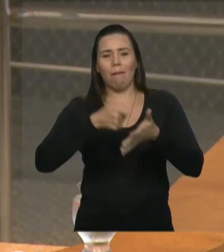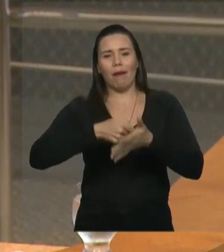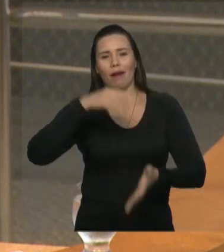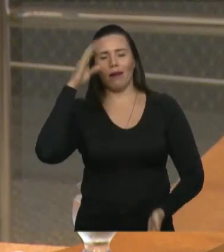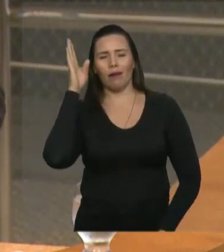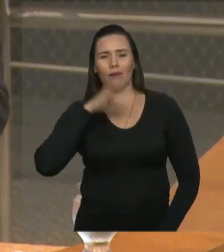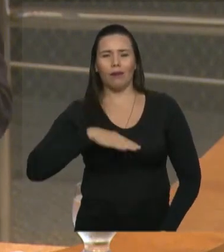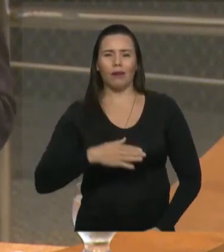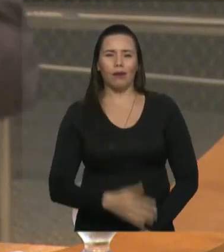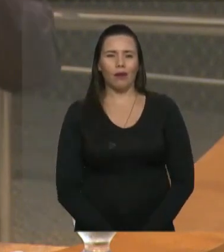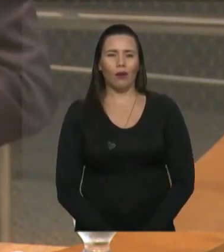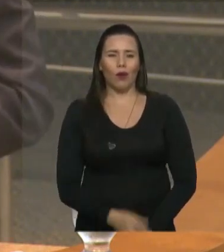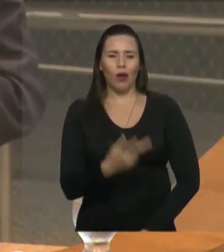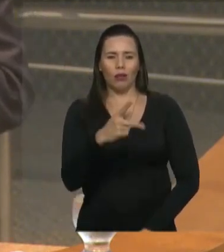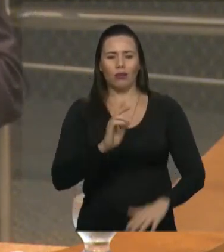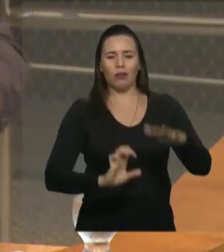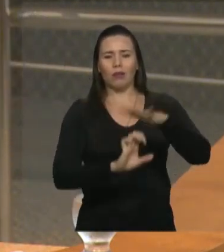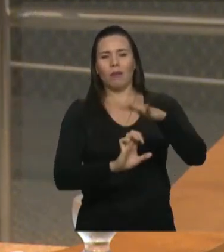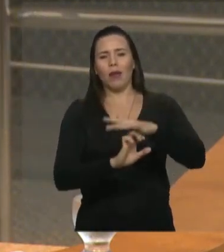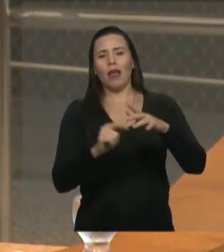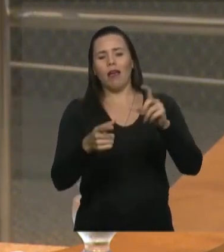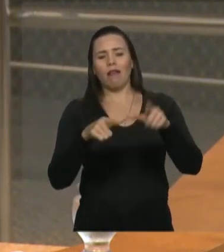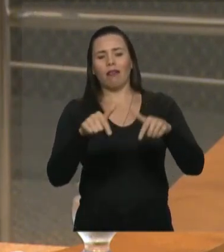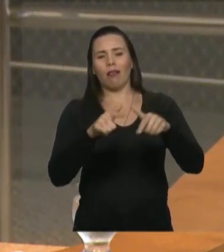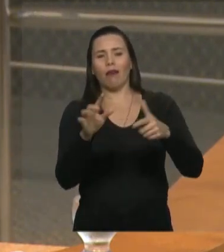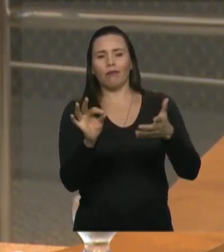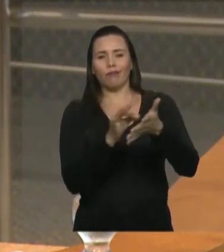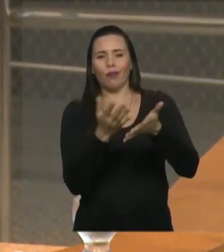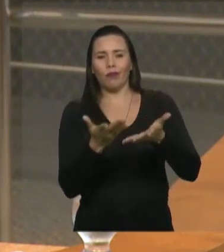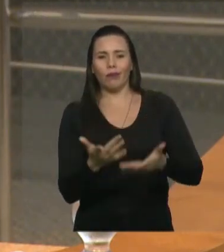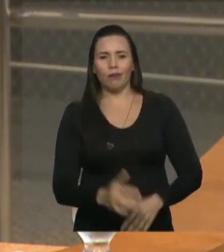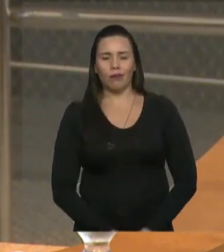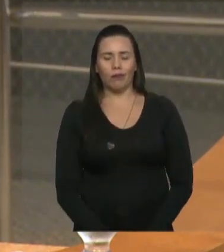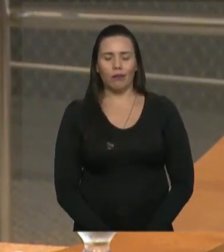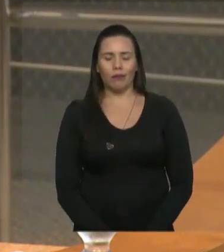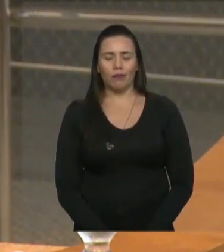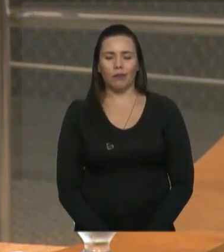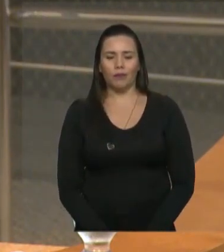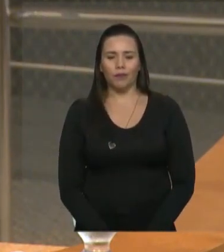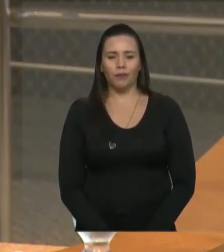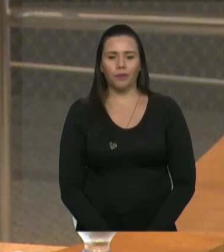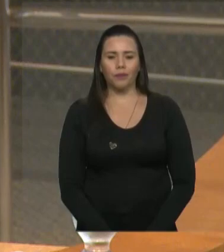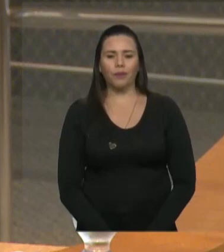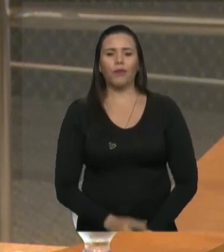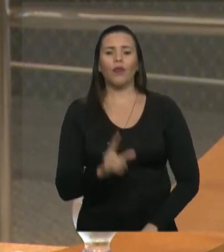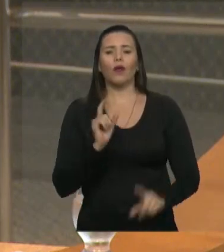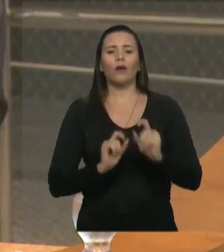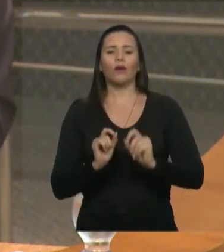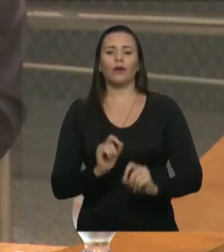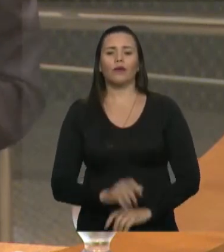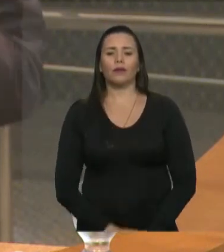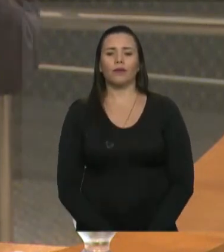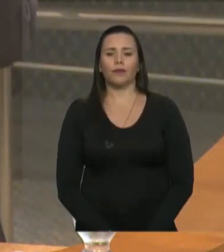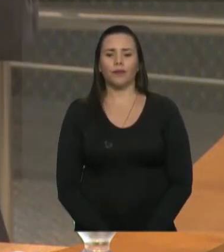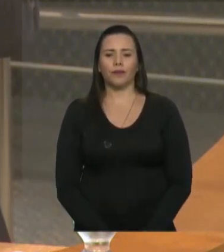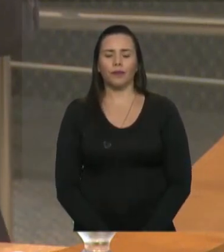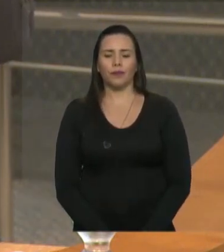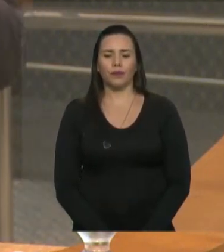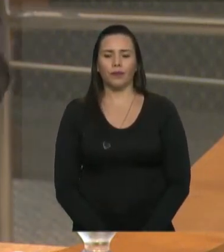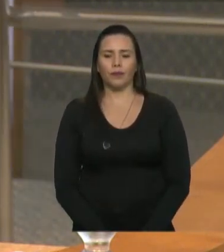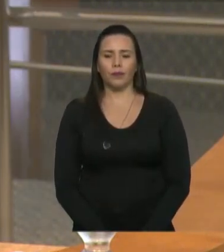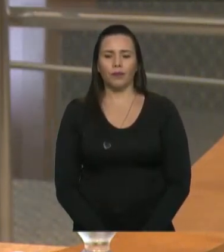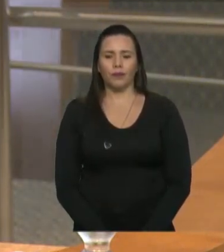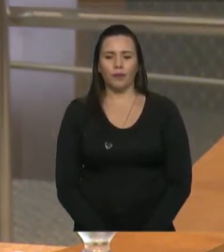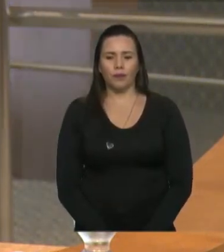o que dizer, porque o discurso dele é totalmente divorciado dos dados científicos que são patrocinados pelos órgãos do